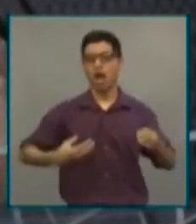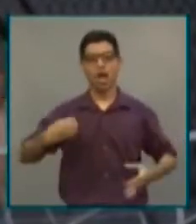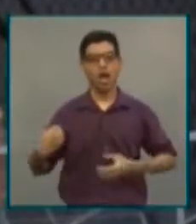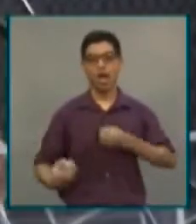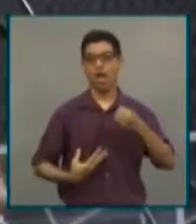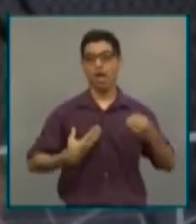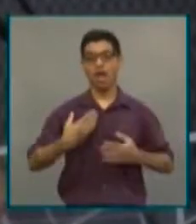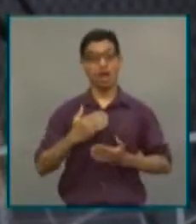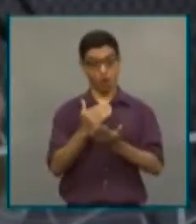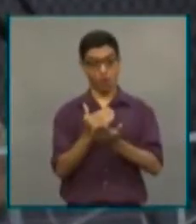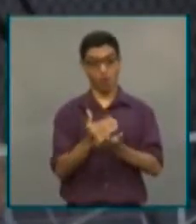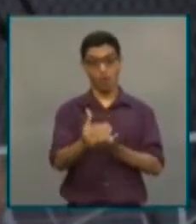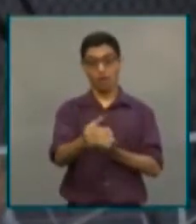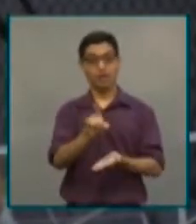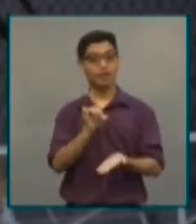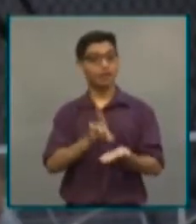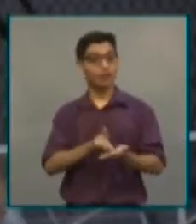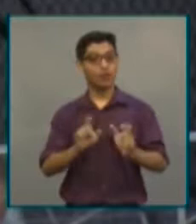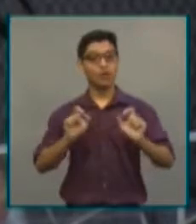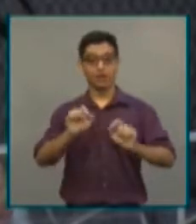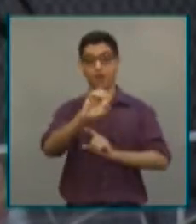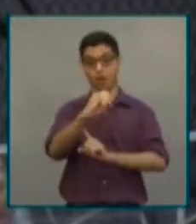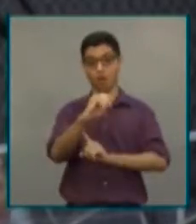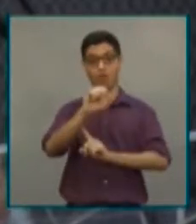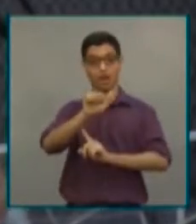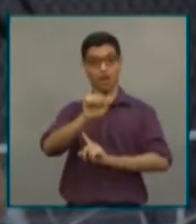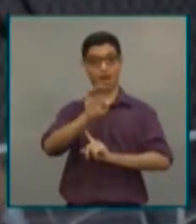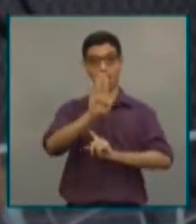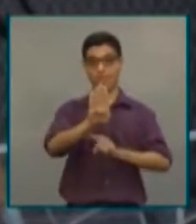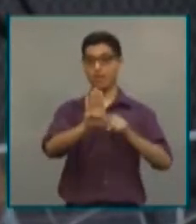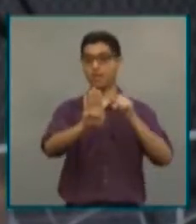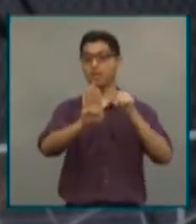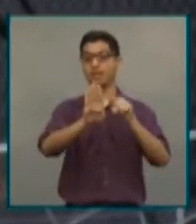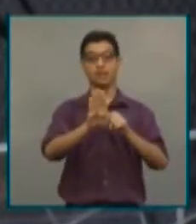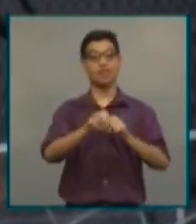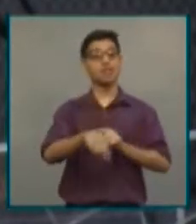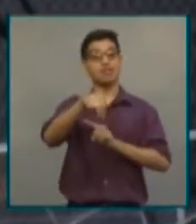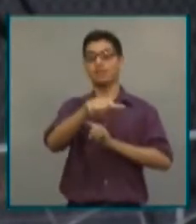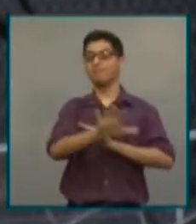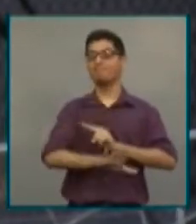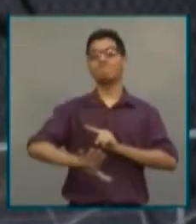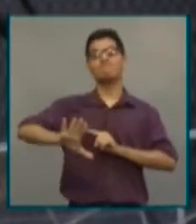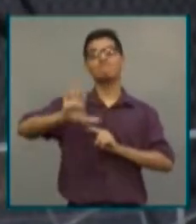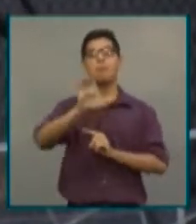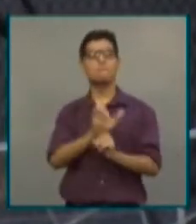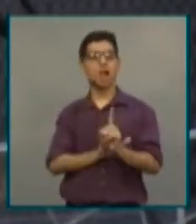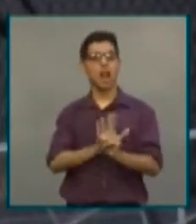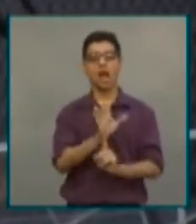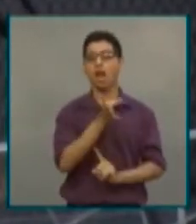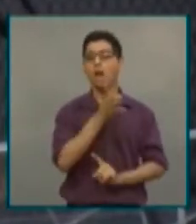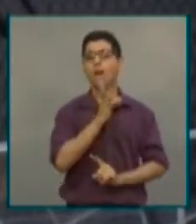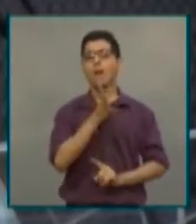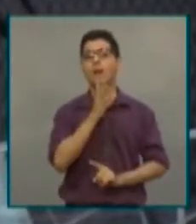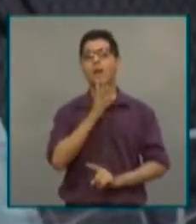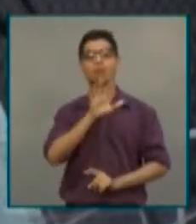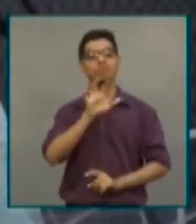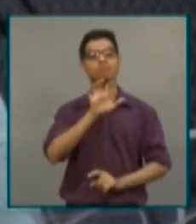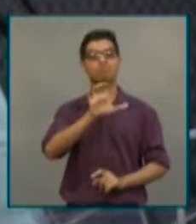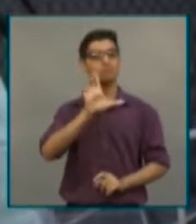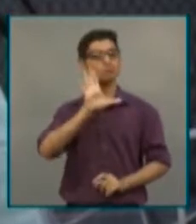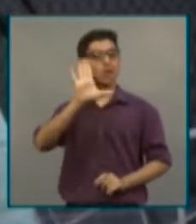a ter uma OAB referência nacional. Referência nacional na luta e na defesa